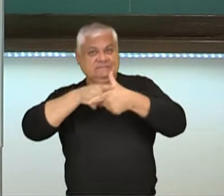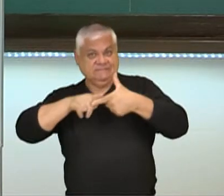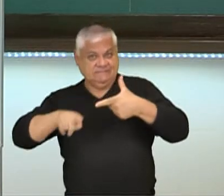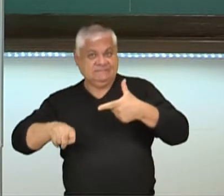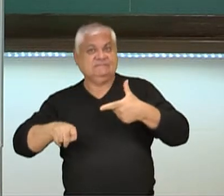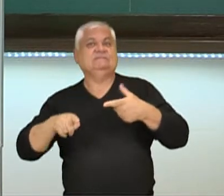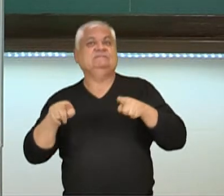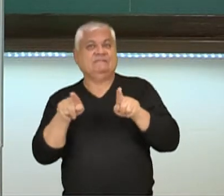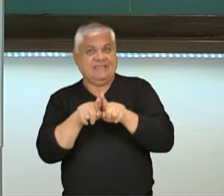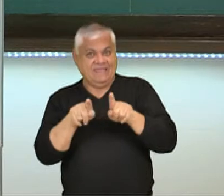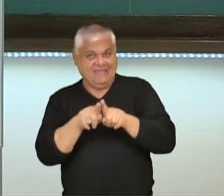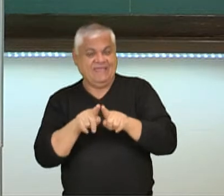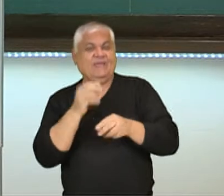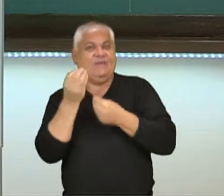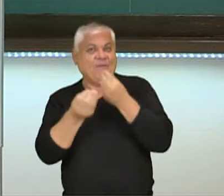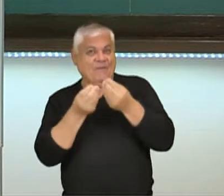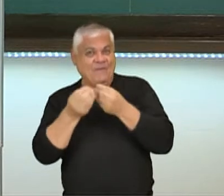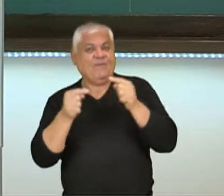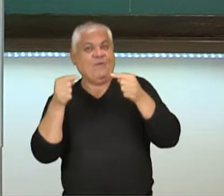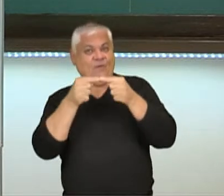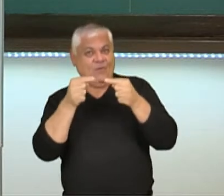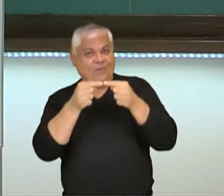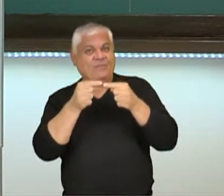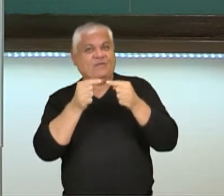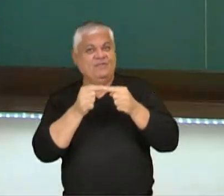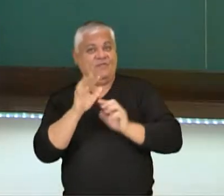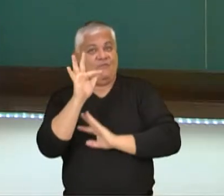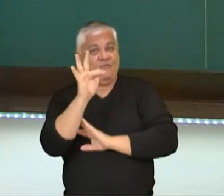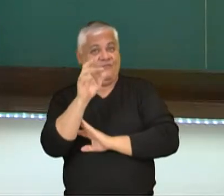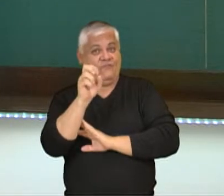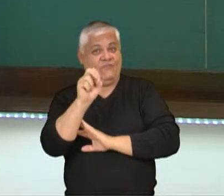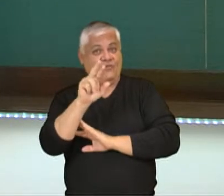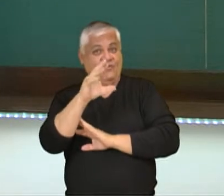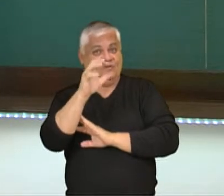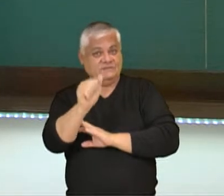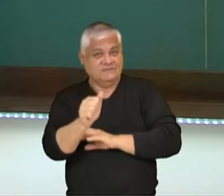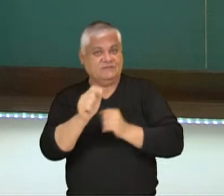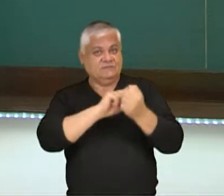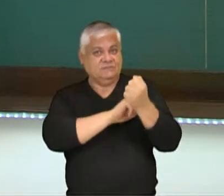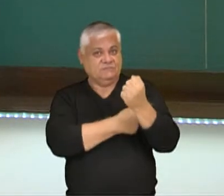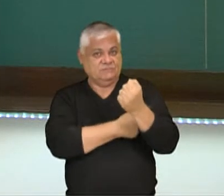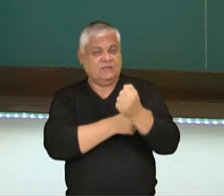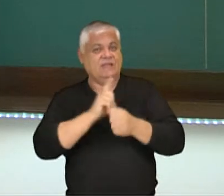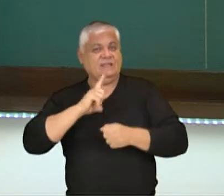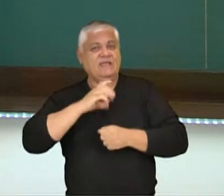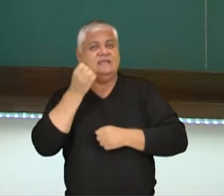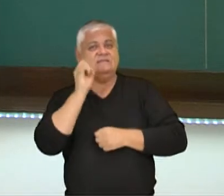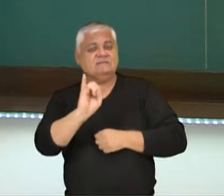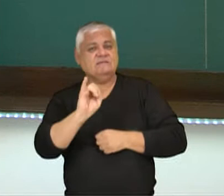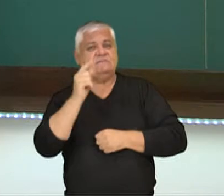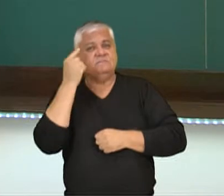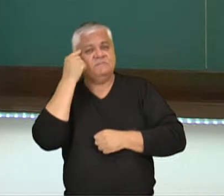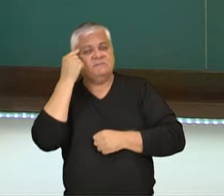está atrelada à força. Vamos parar e pensar, se você fizer uma análise bem